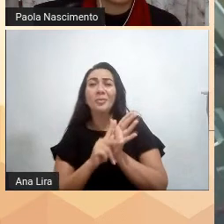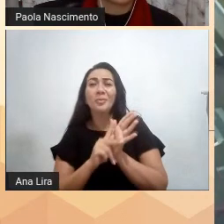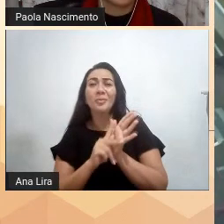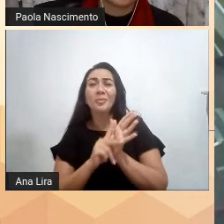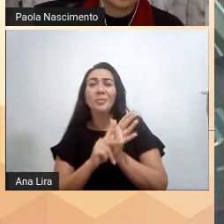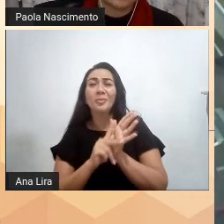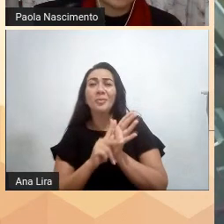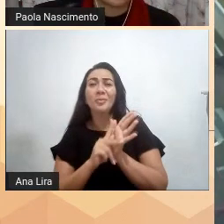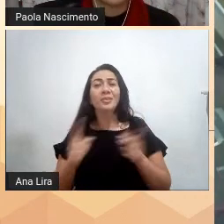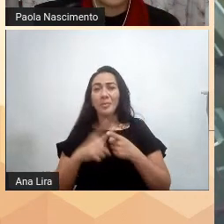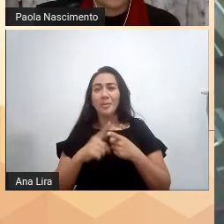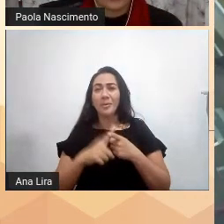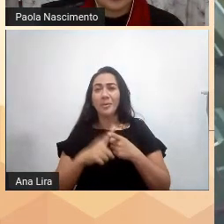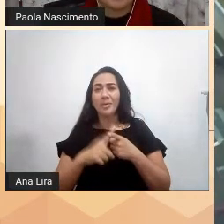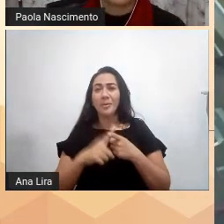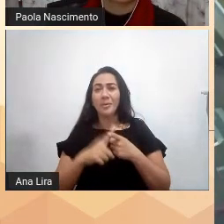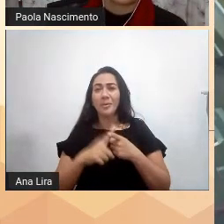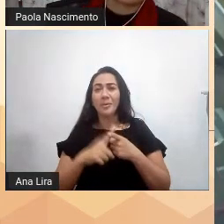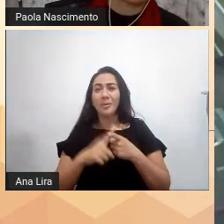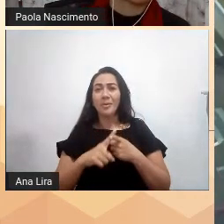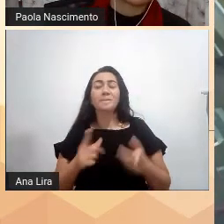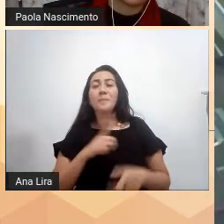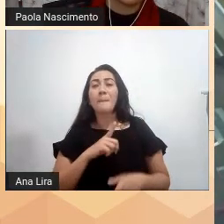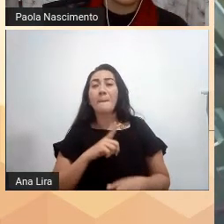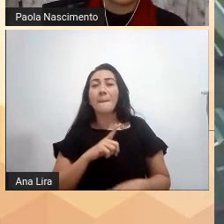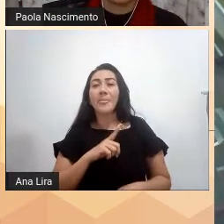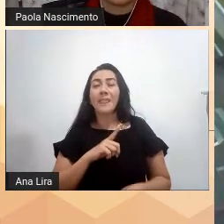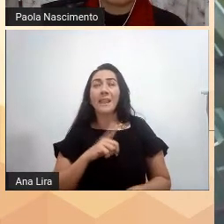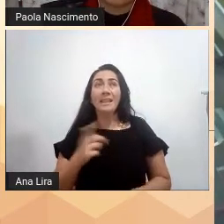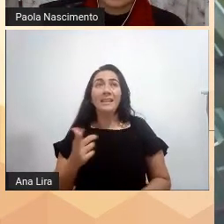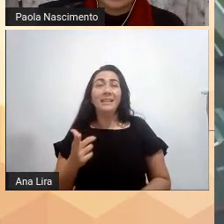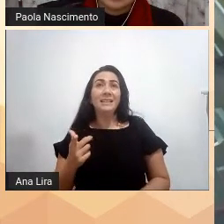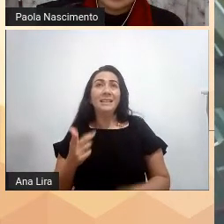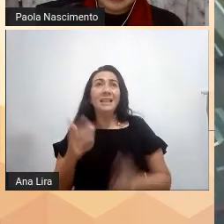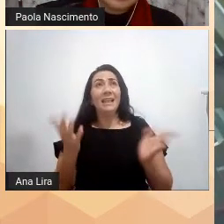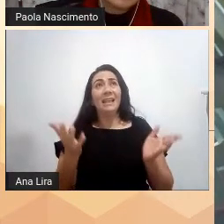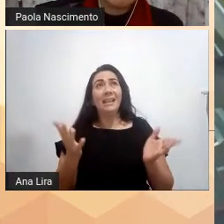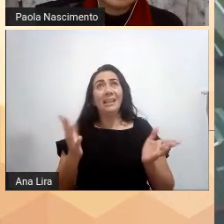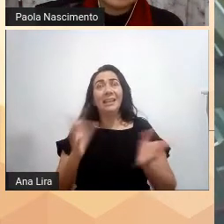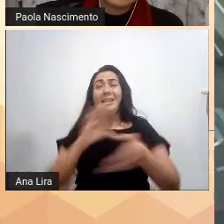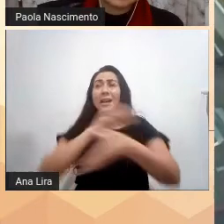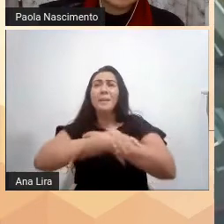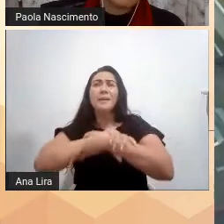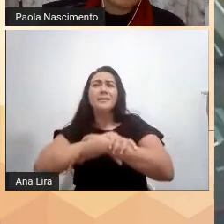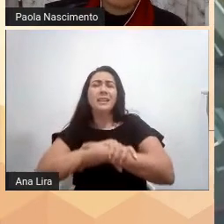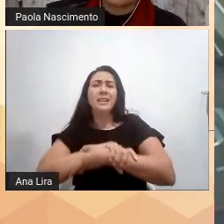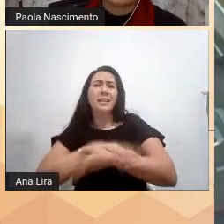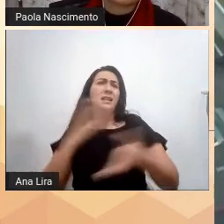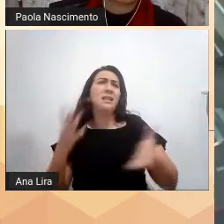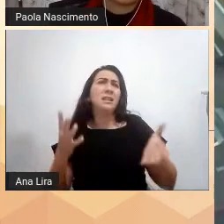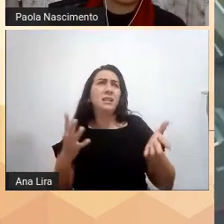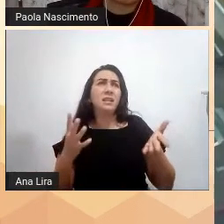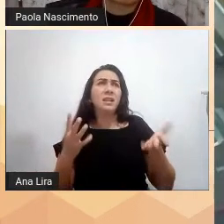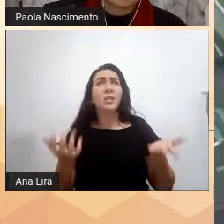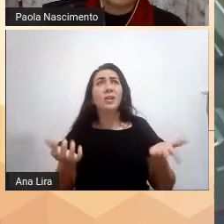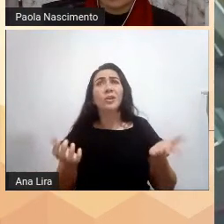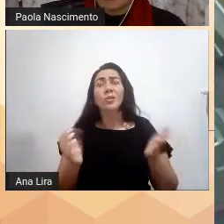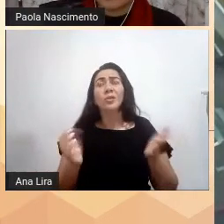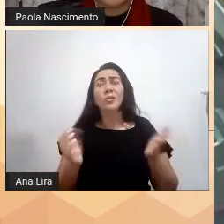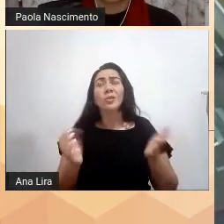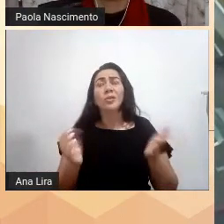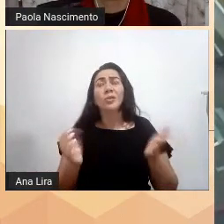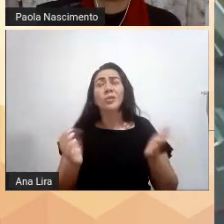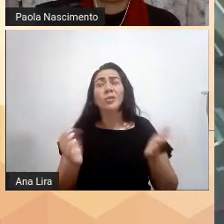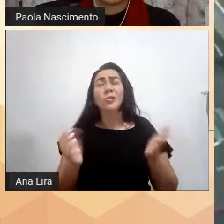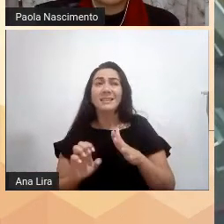dessa parceria que a gente tem com as instituições, com os incentivadores, enfim. E aí essa menina, ela me chamou muito a atenção. Eu